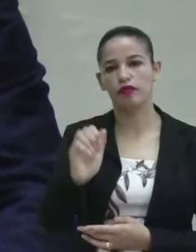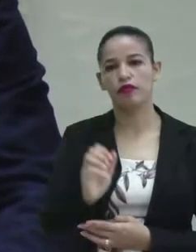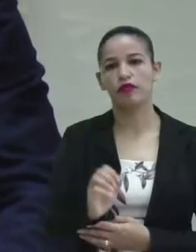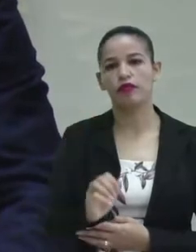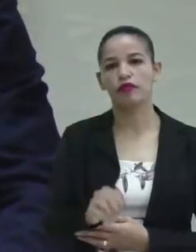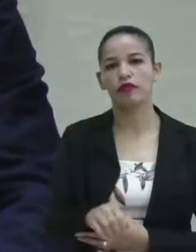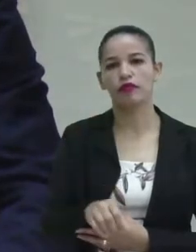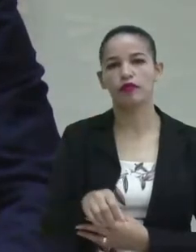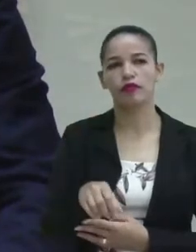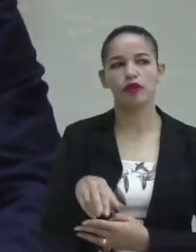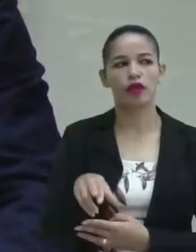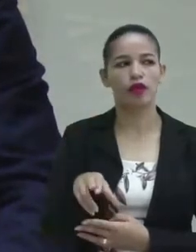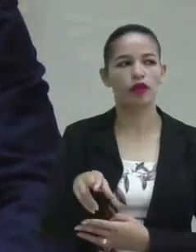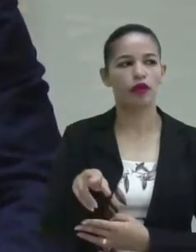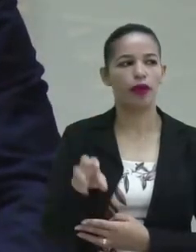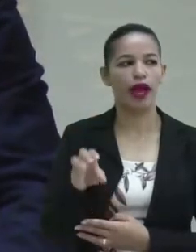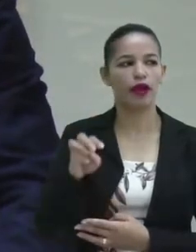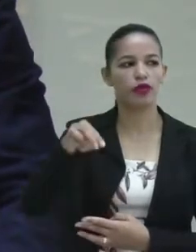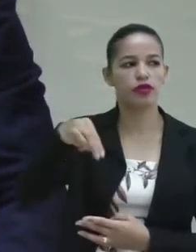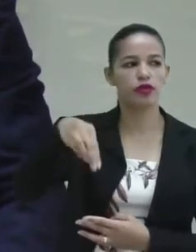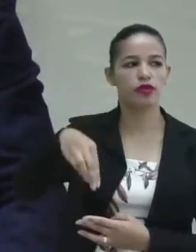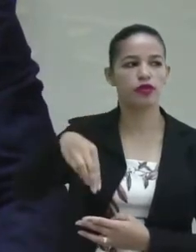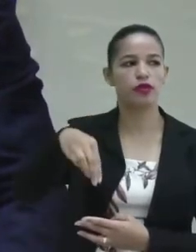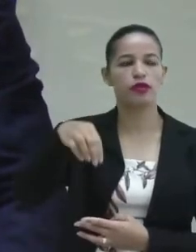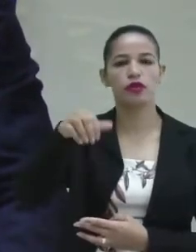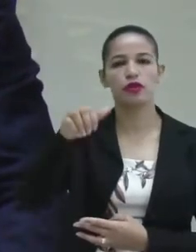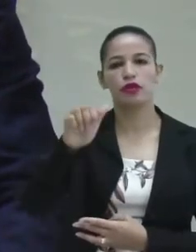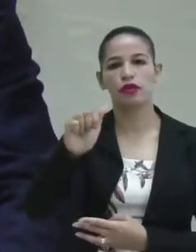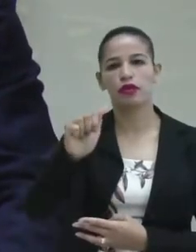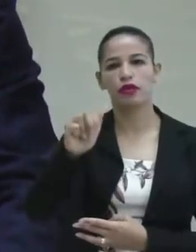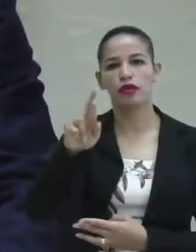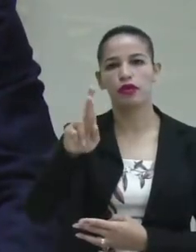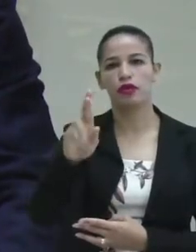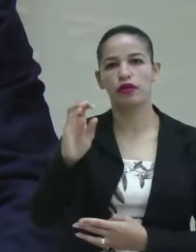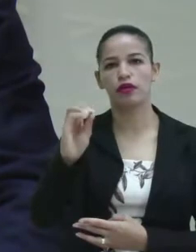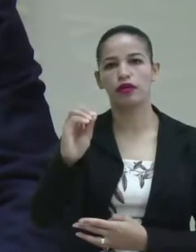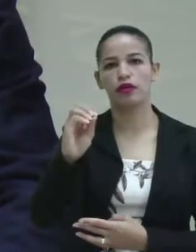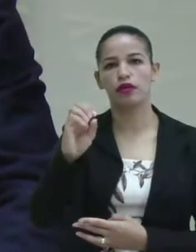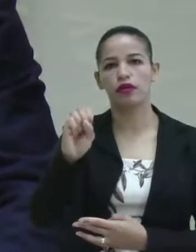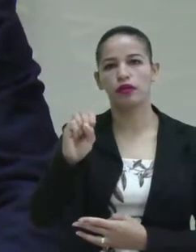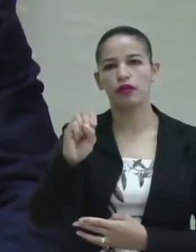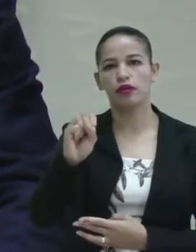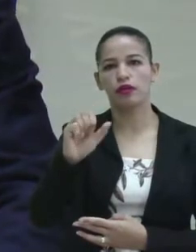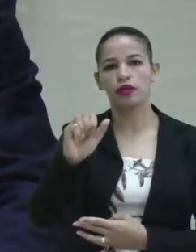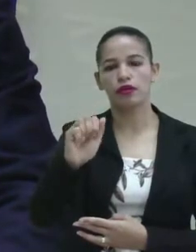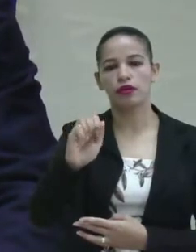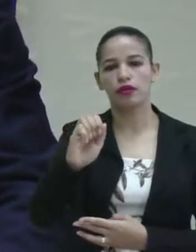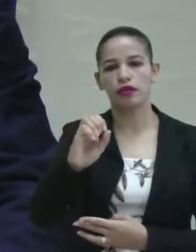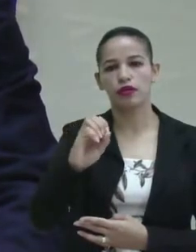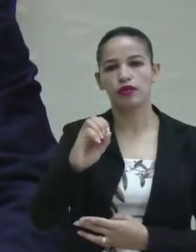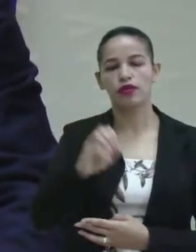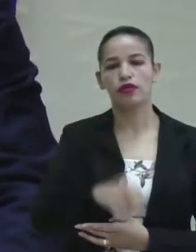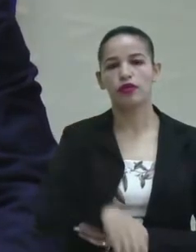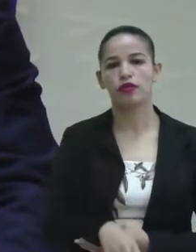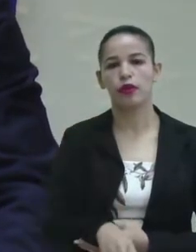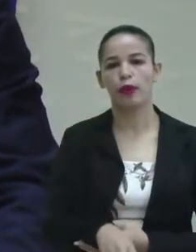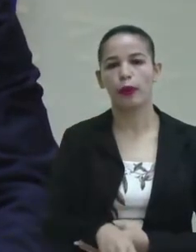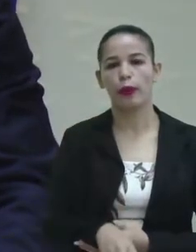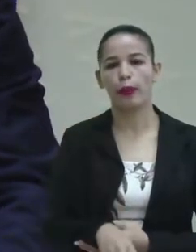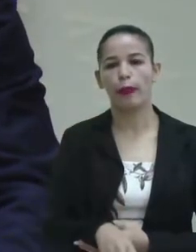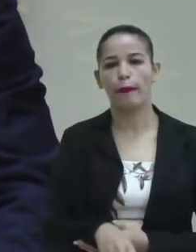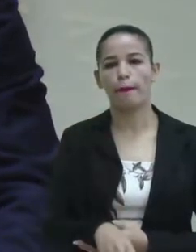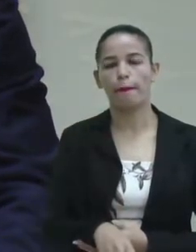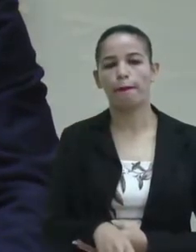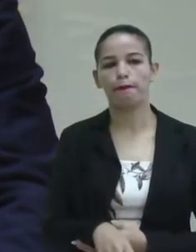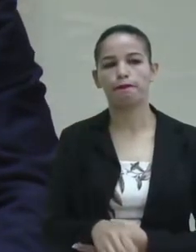Lopes de Araújo, ao nosso amigo Adriano Andrade, que no dia de amanhã também completa mais um ano de vida, abraçar Adriano, um grande São